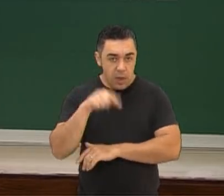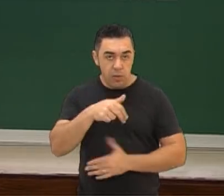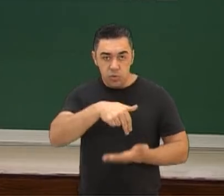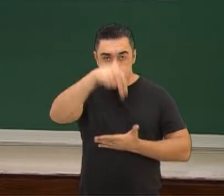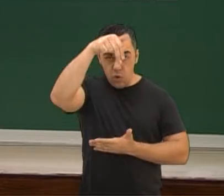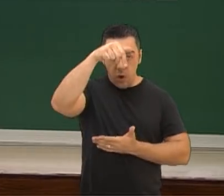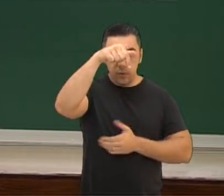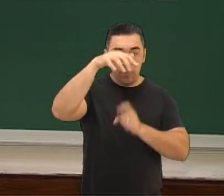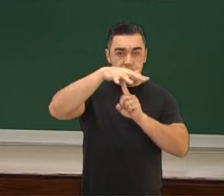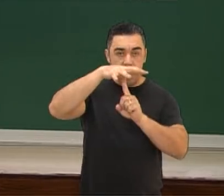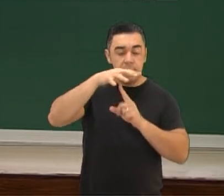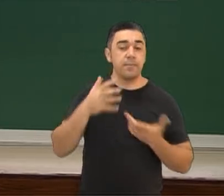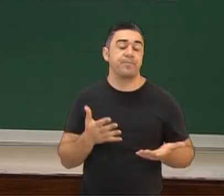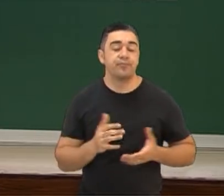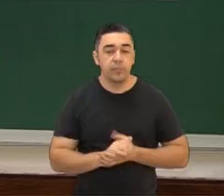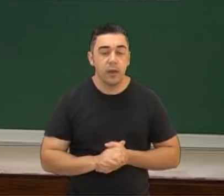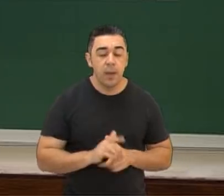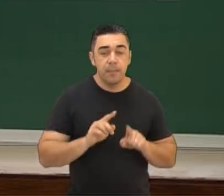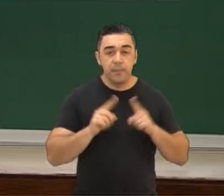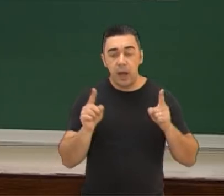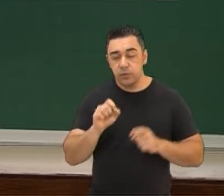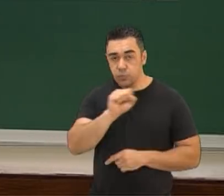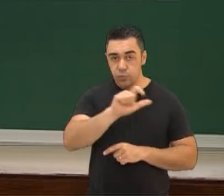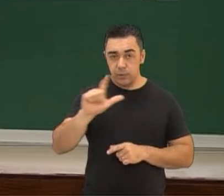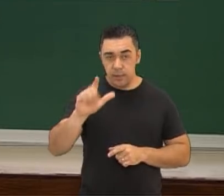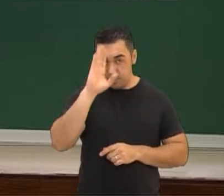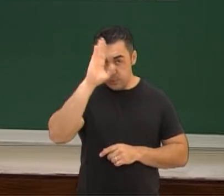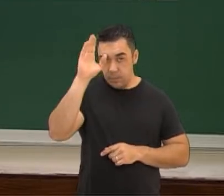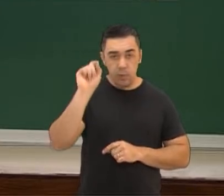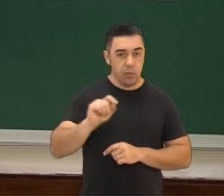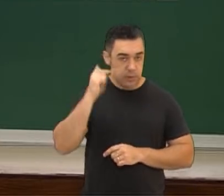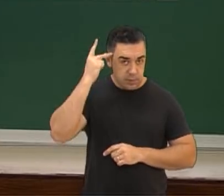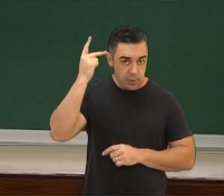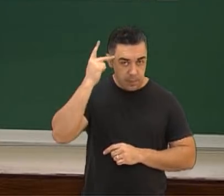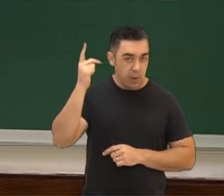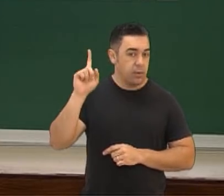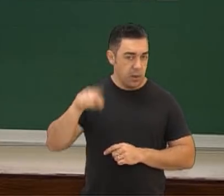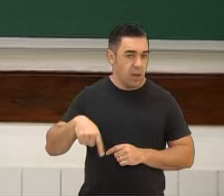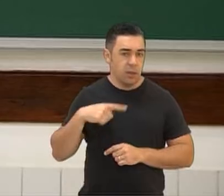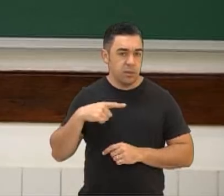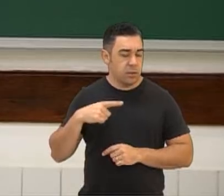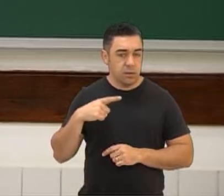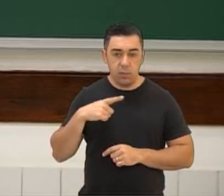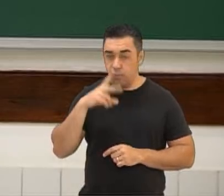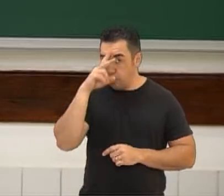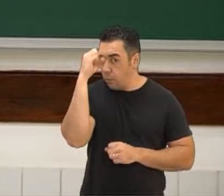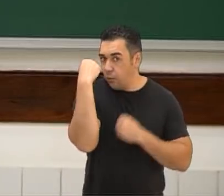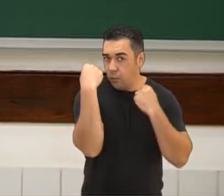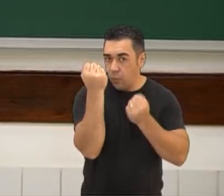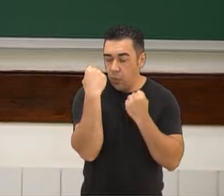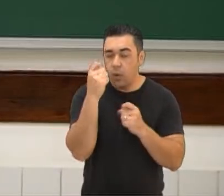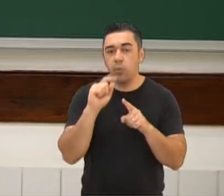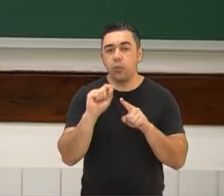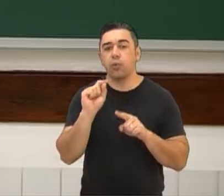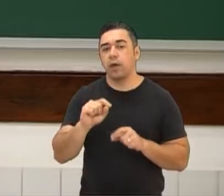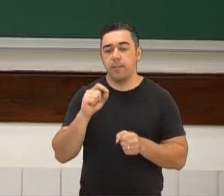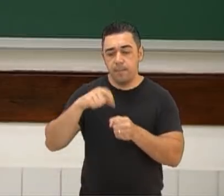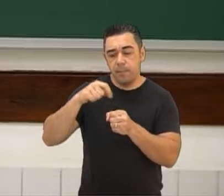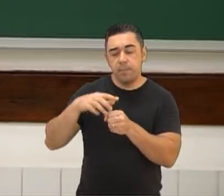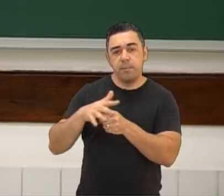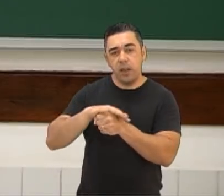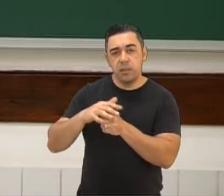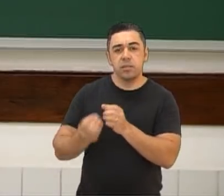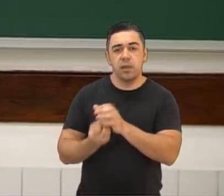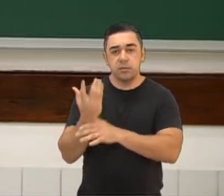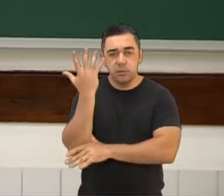estado. Mas a região sudeste, principalmente o estado de São Paulo, foi muito ocupado a partir do